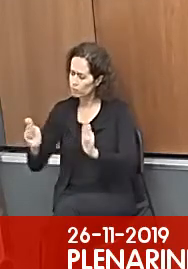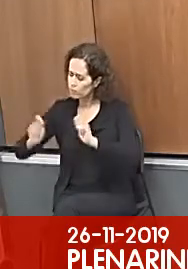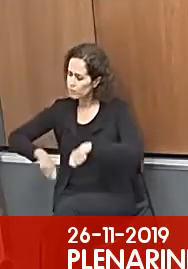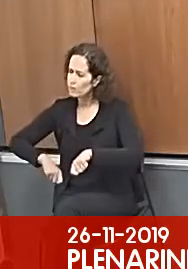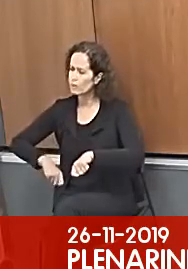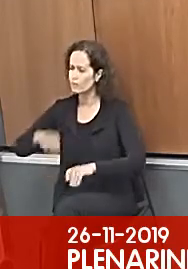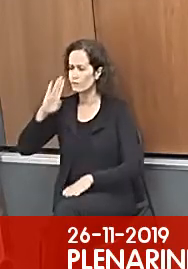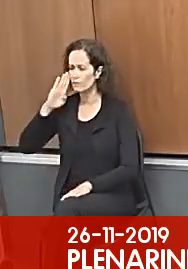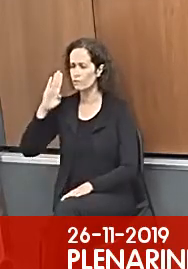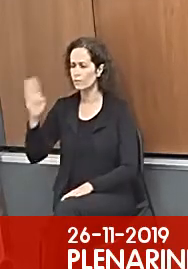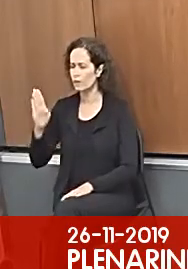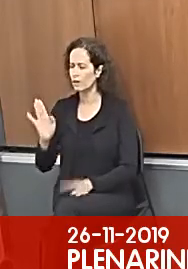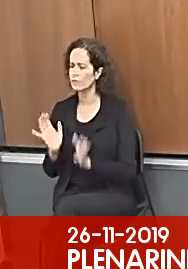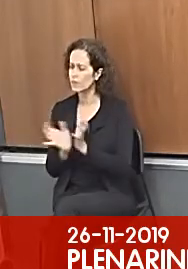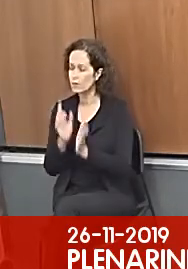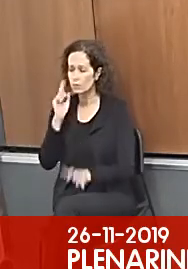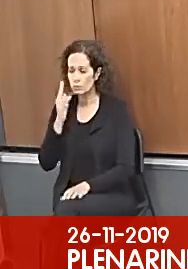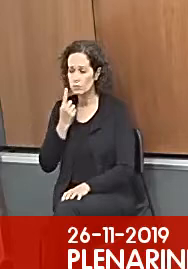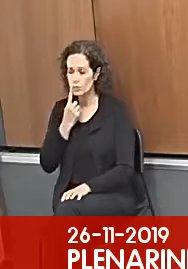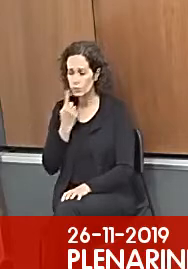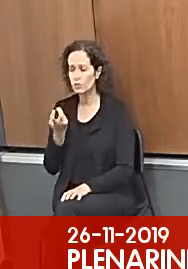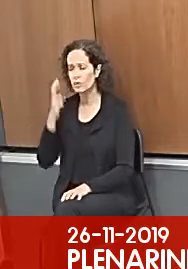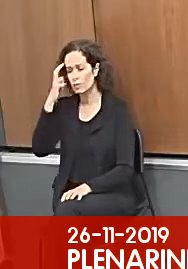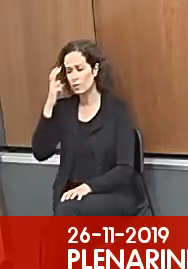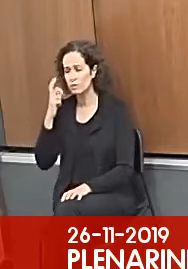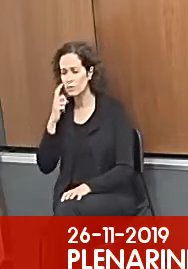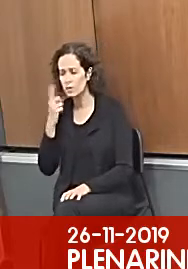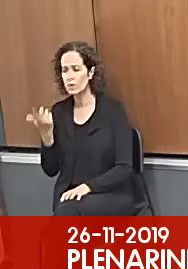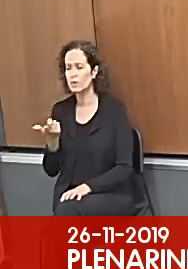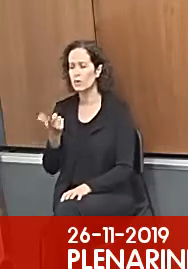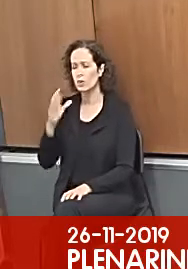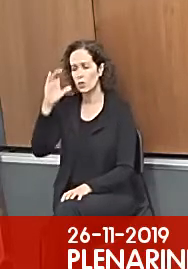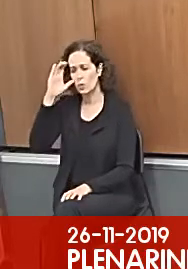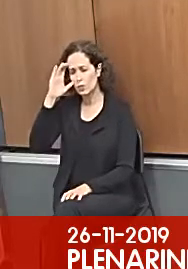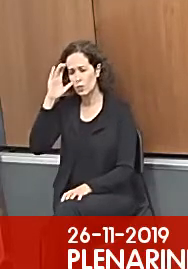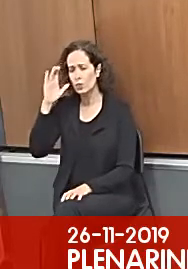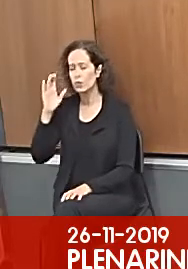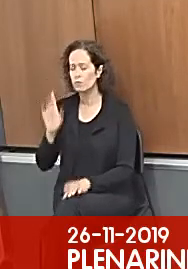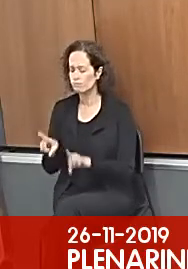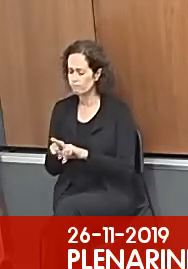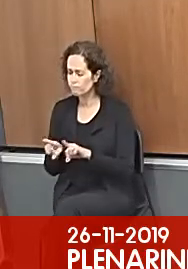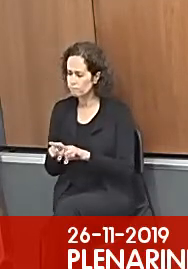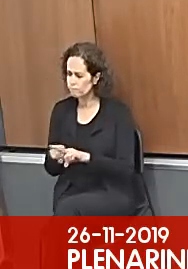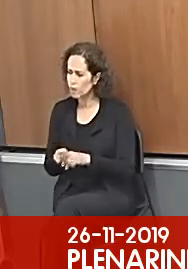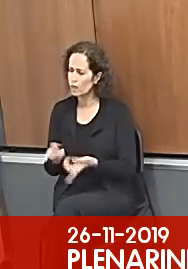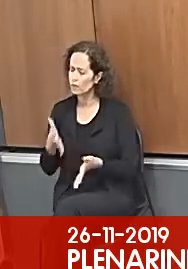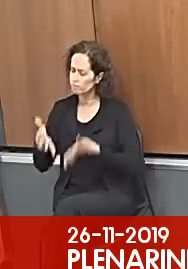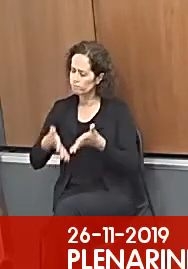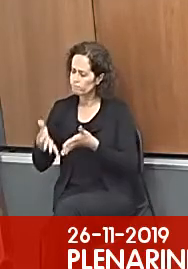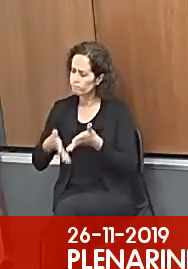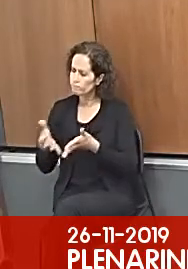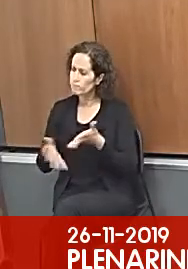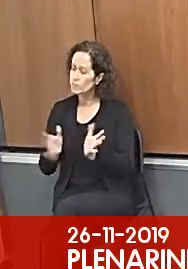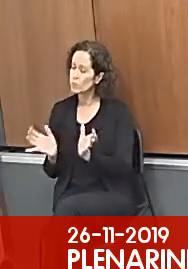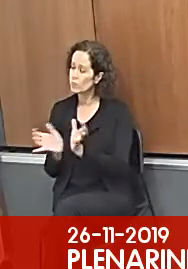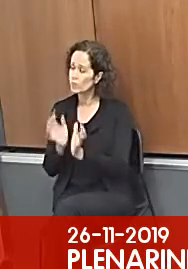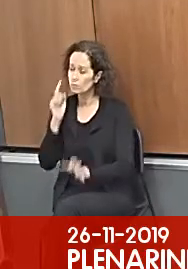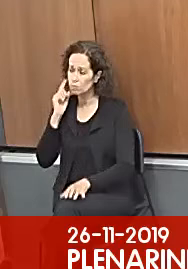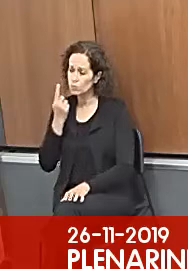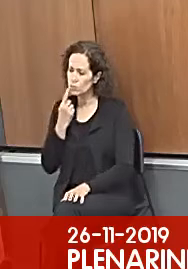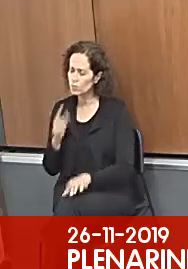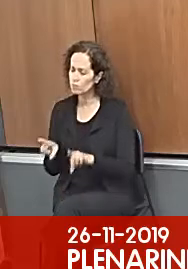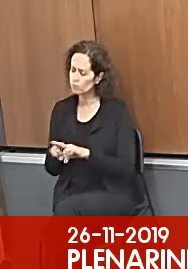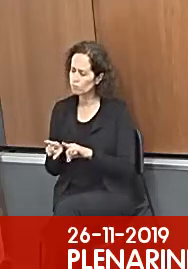surda, como disse aqui o deputado Zé Guilherme, o deputado professor Cleiton e os que fizeram uso da palavra, a comunidade surda ela